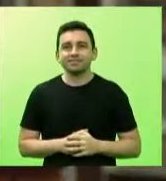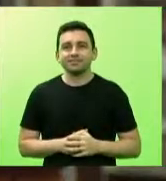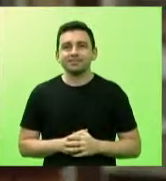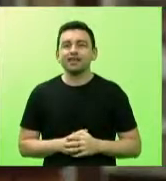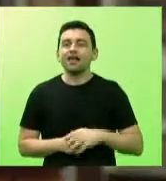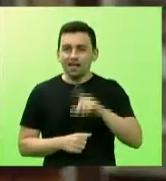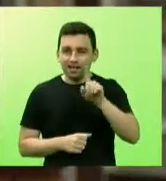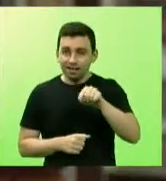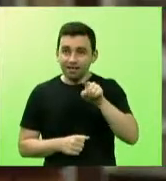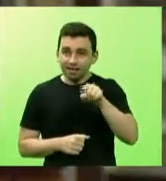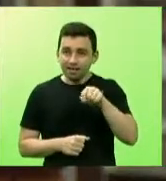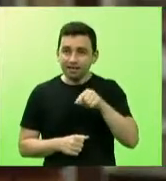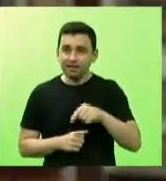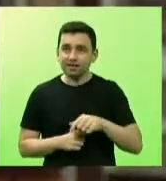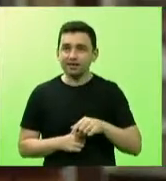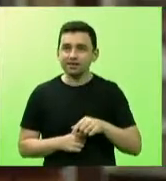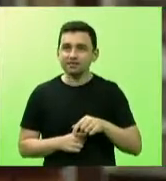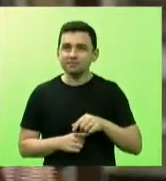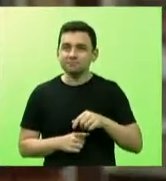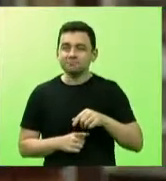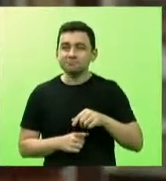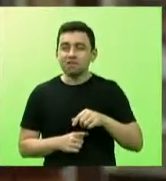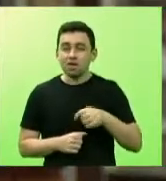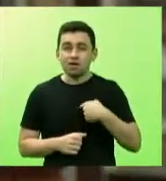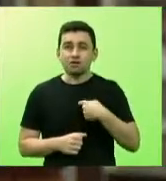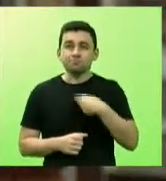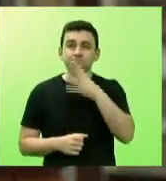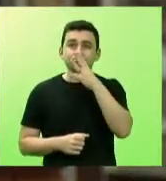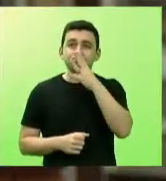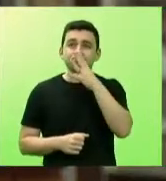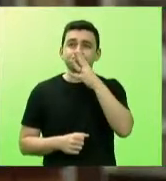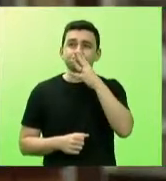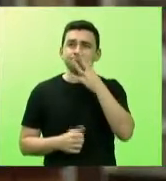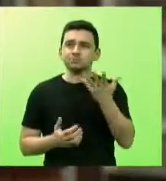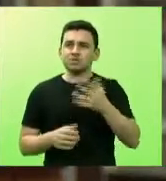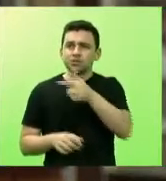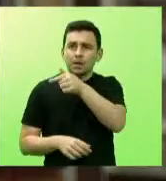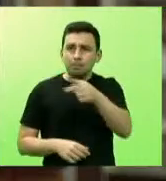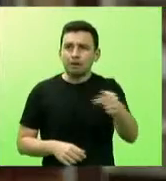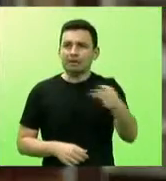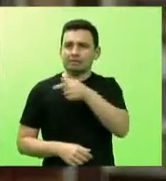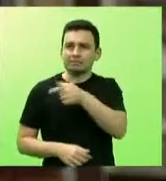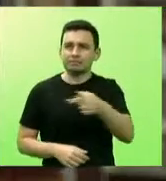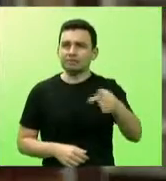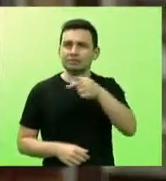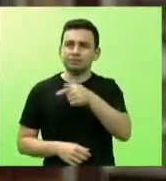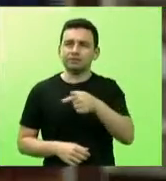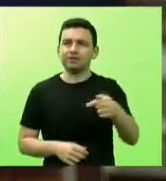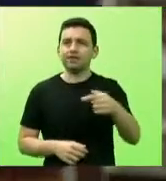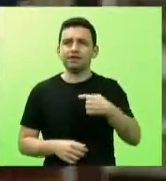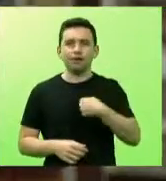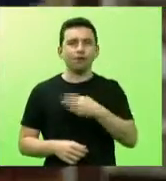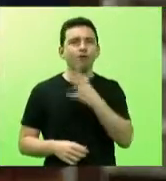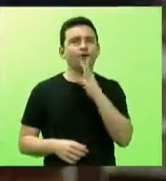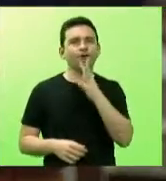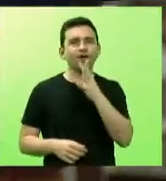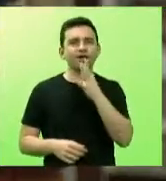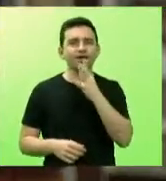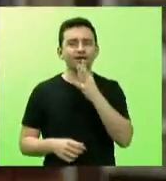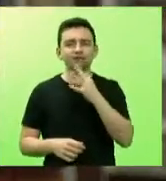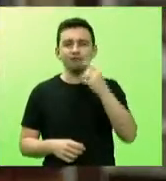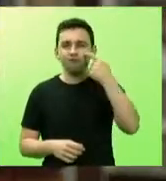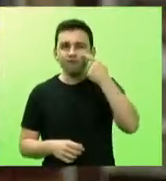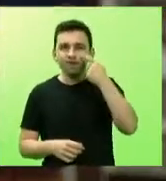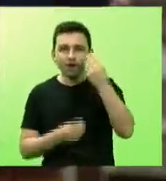Era isso que eles iam entrar. Impressionante. Toda semana, a sorte que eu conheço, comecei a pegar, entender bem